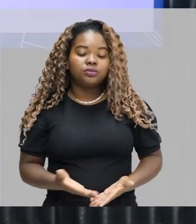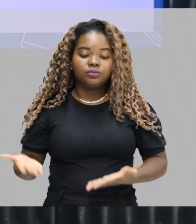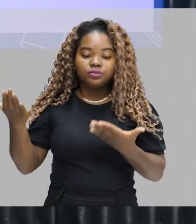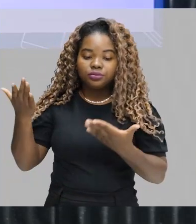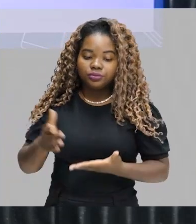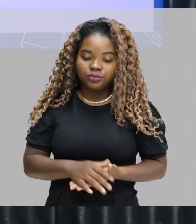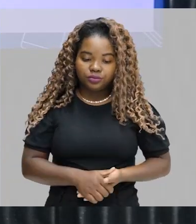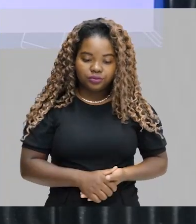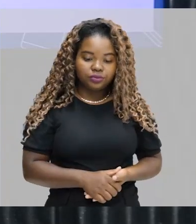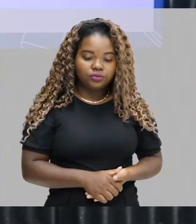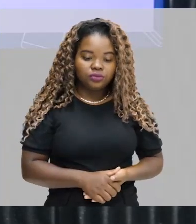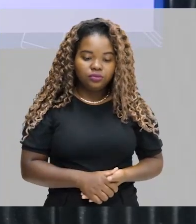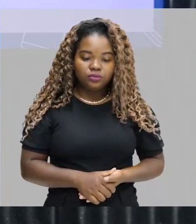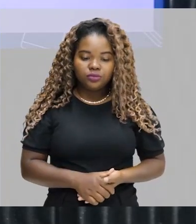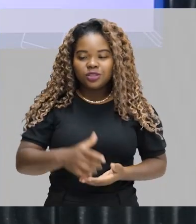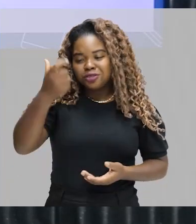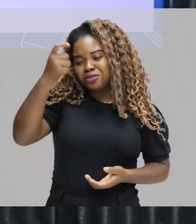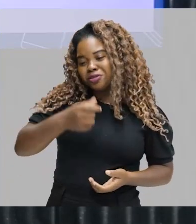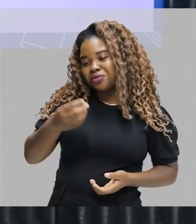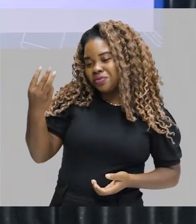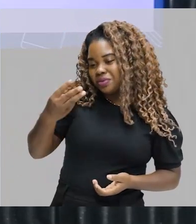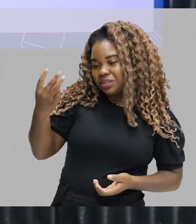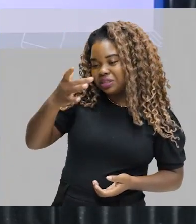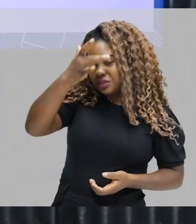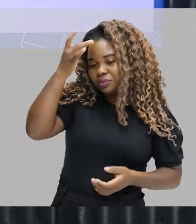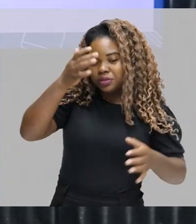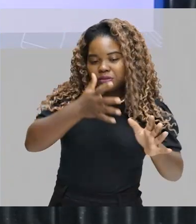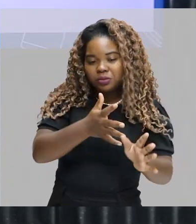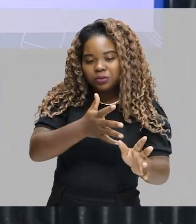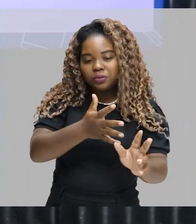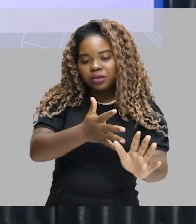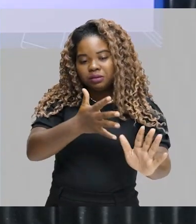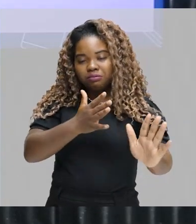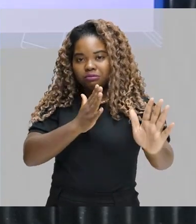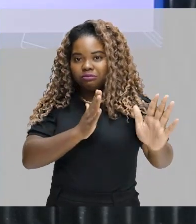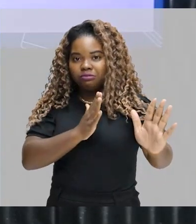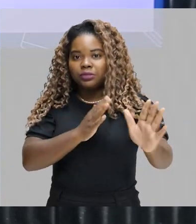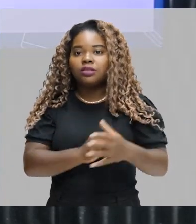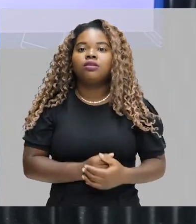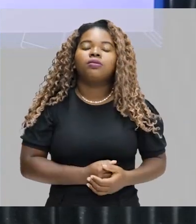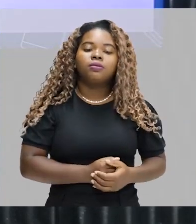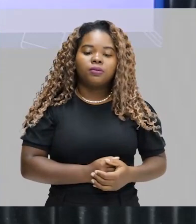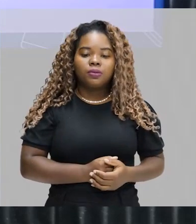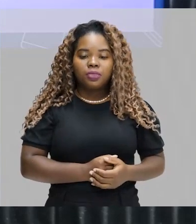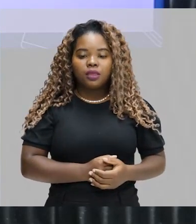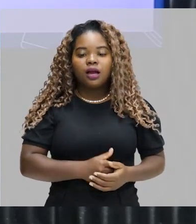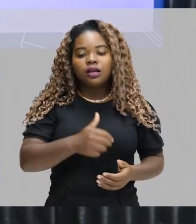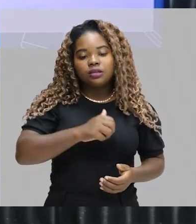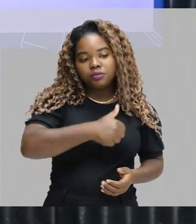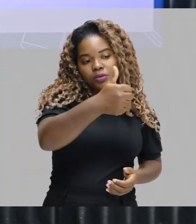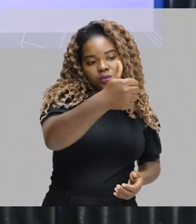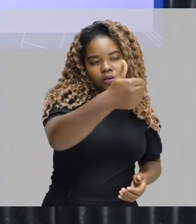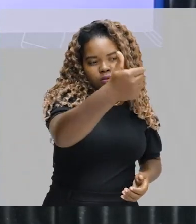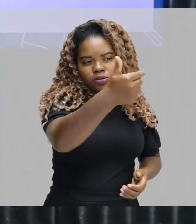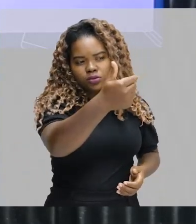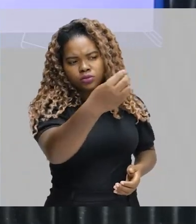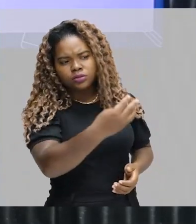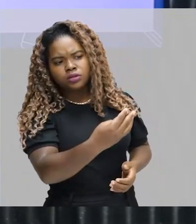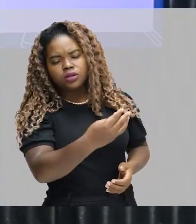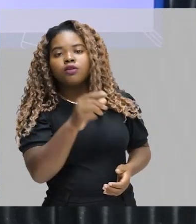I'm third in line. Eu sou a terceira pessoa da fila. Então, você está contando, tá? Existe o primeiro, o segundo,